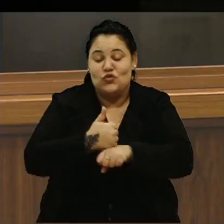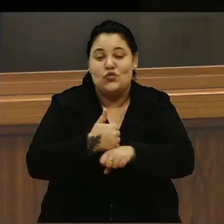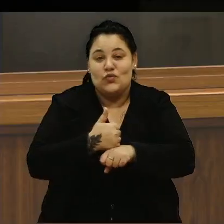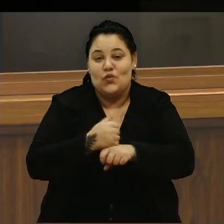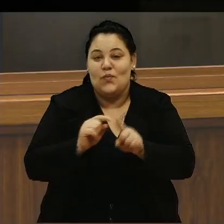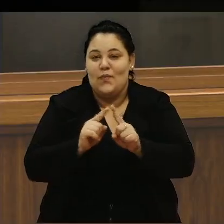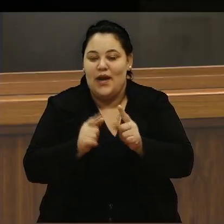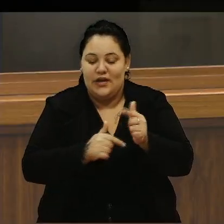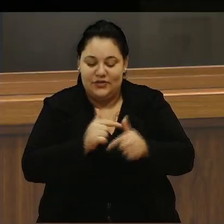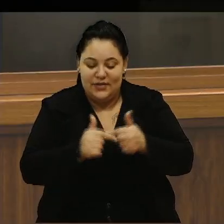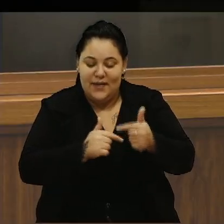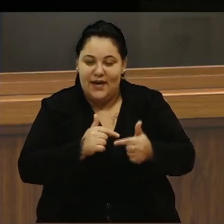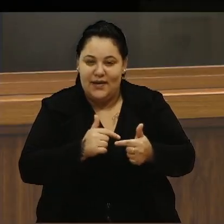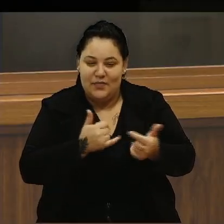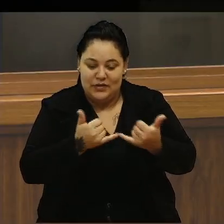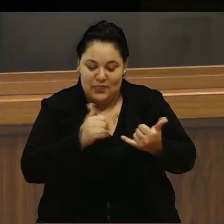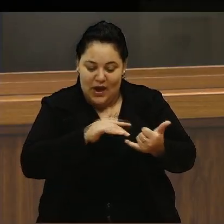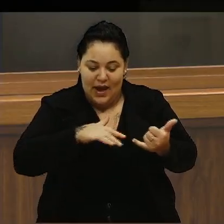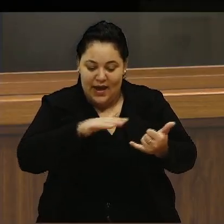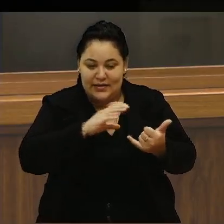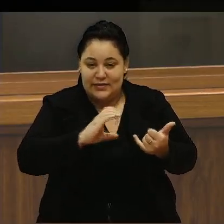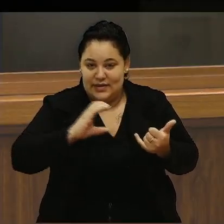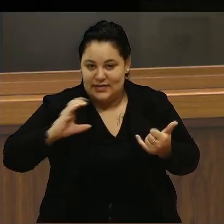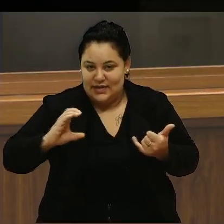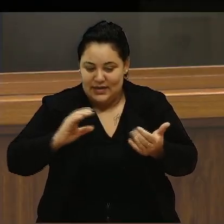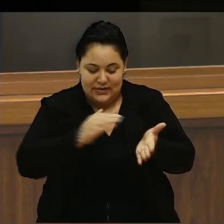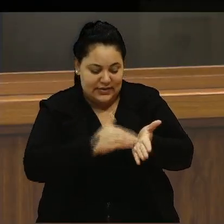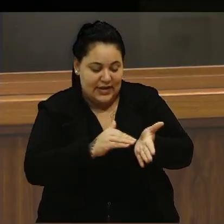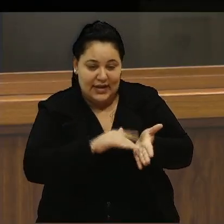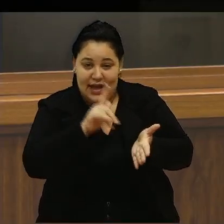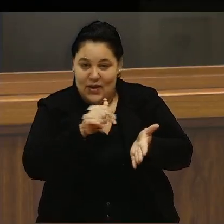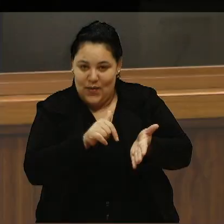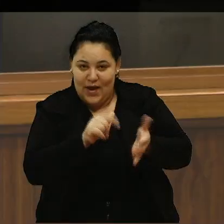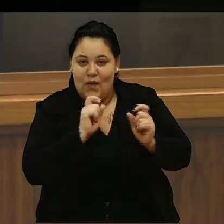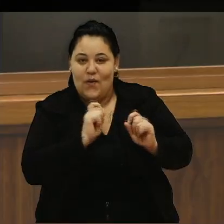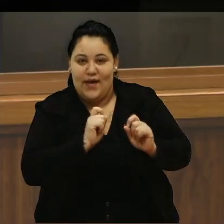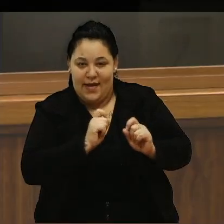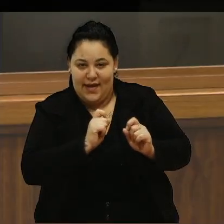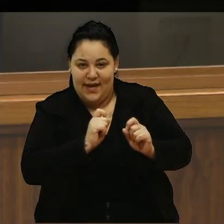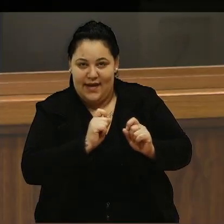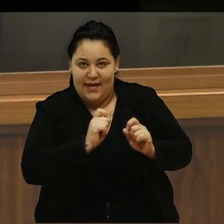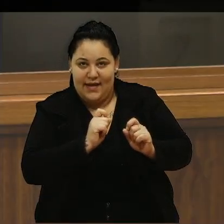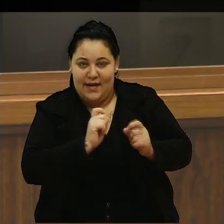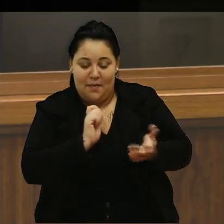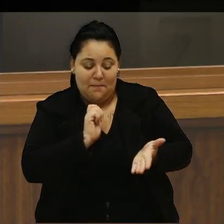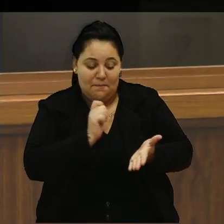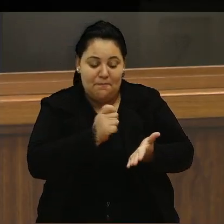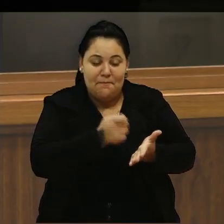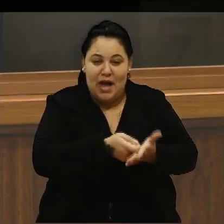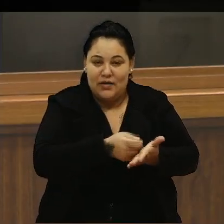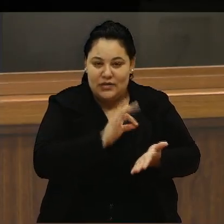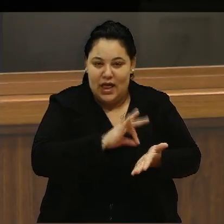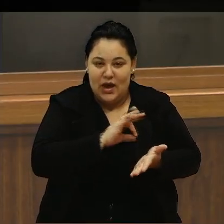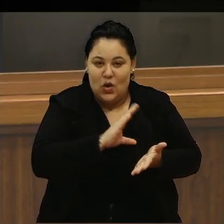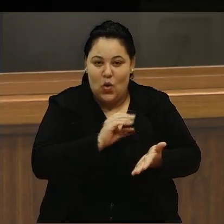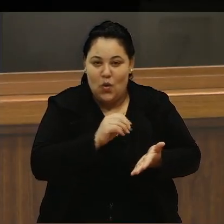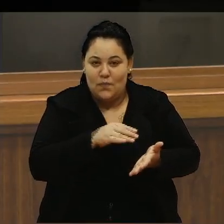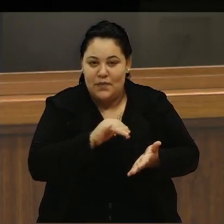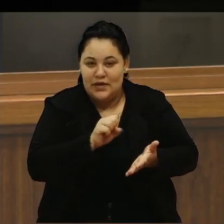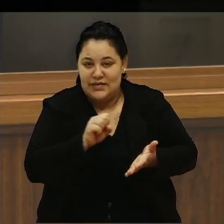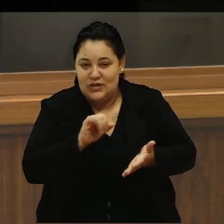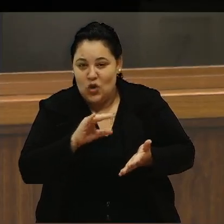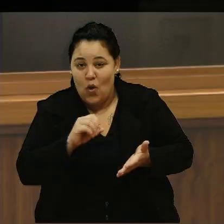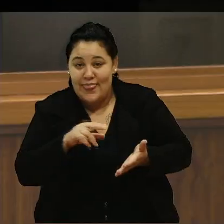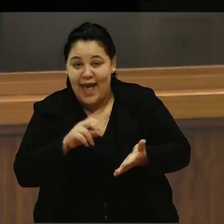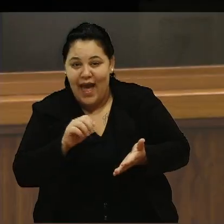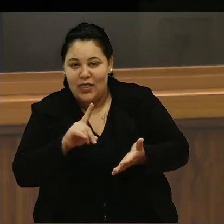de CC, os secretários são considerados cargos comissionários. Então, eu acho que a